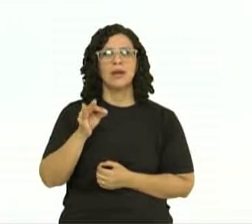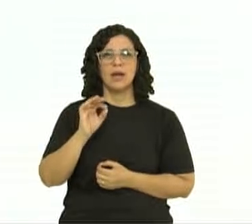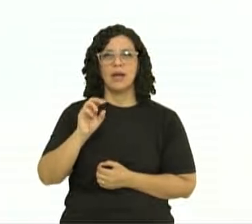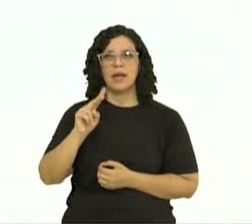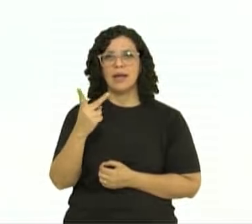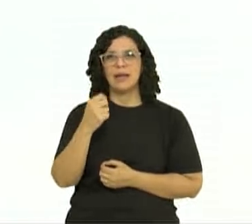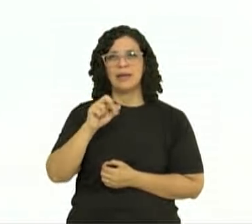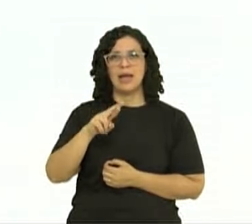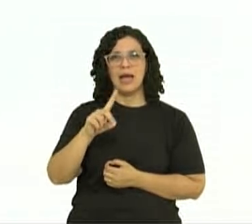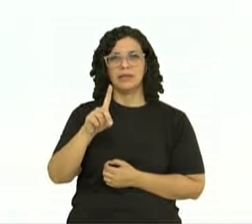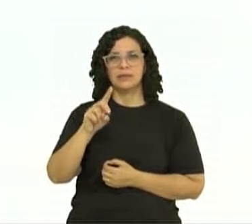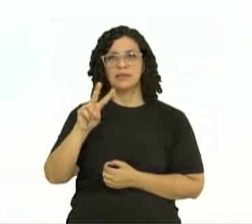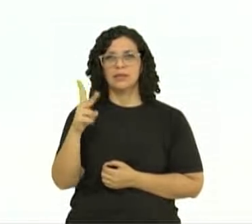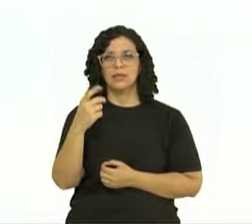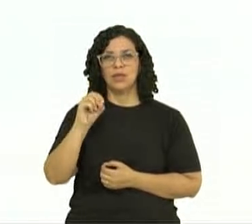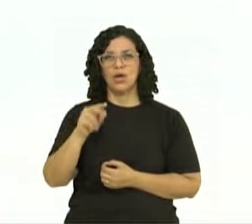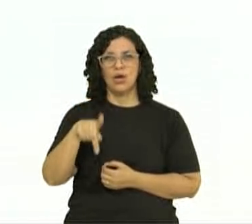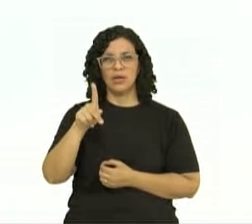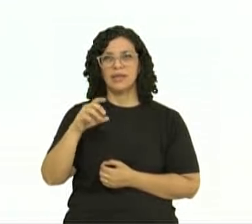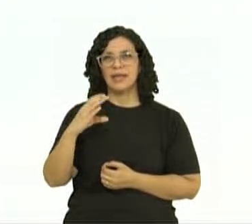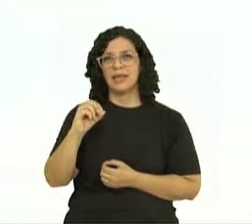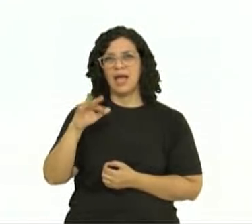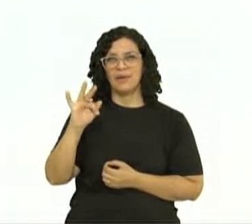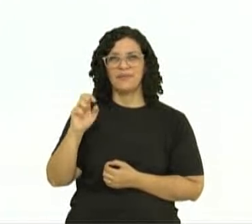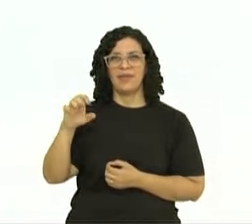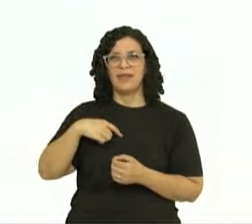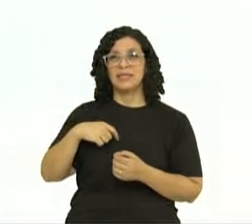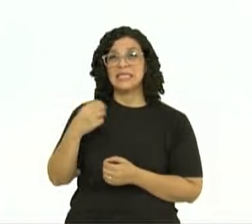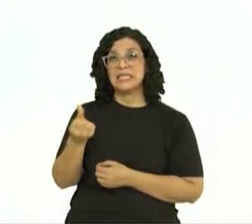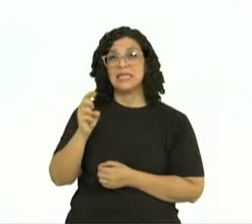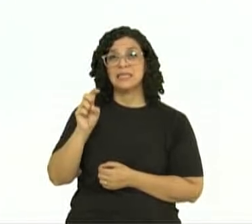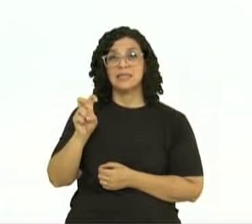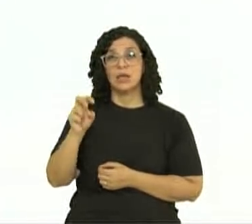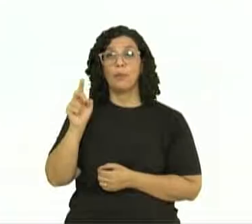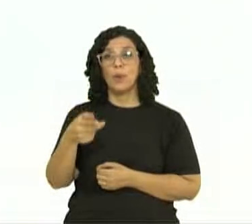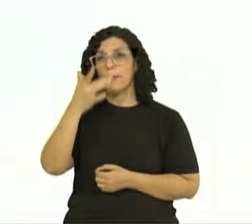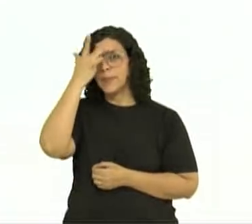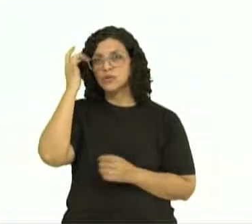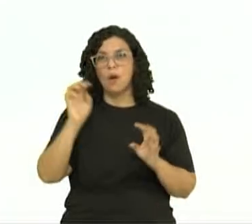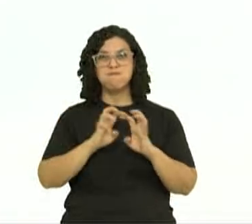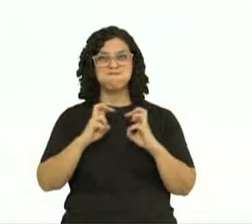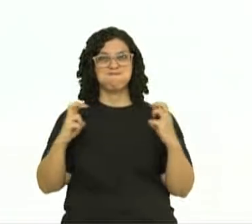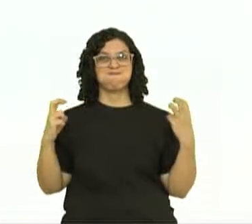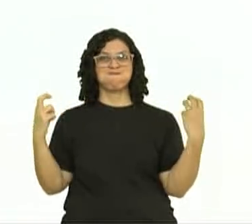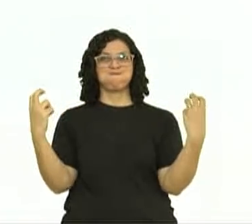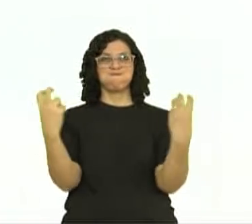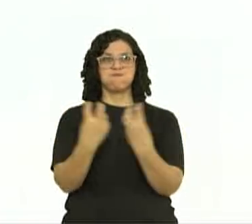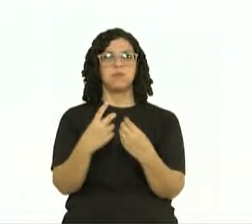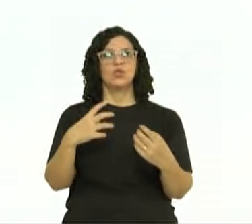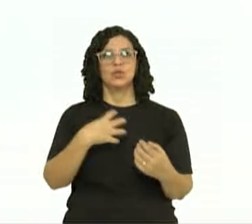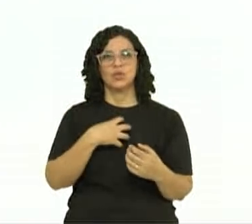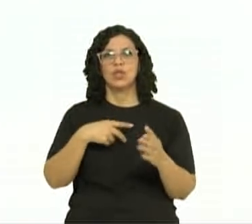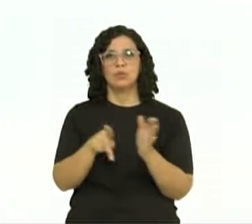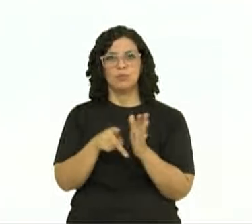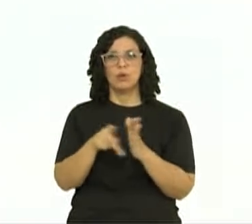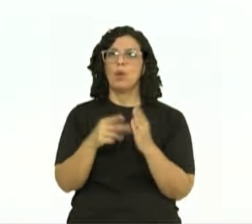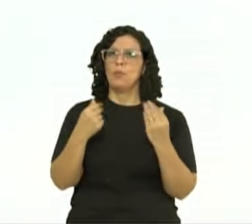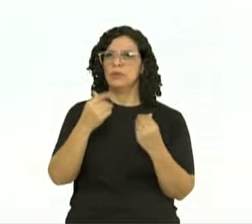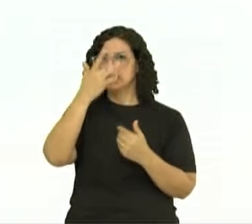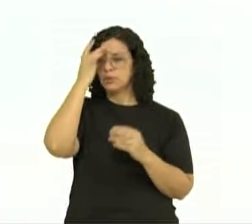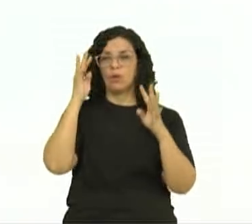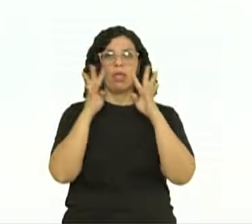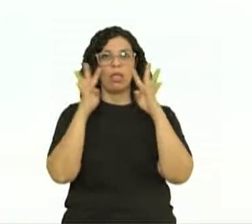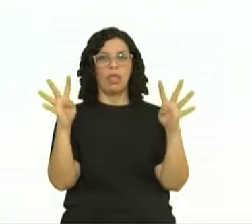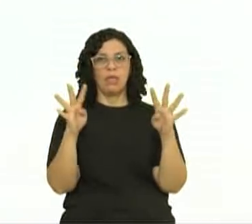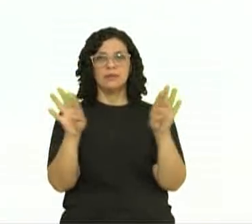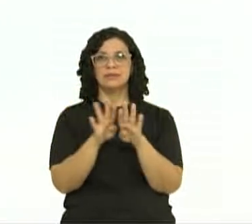estádio aí cabe aí 65 mil torcedores, né? Perto disso que estava no estádio, né? Então envolve grande público,